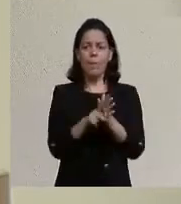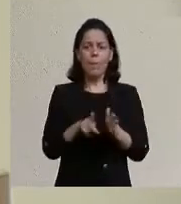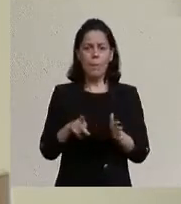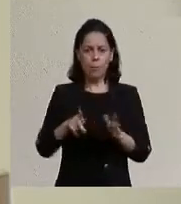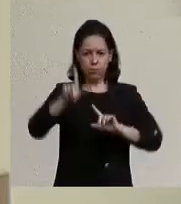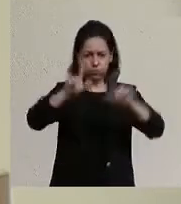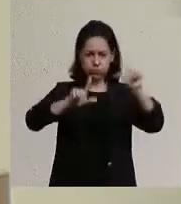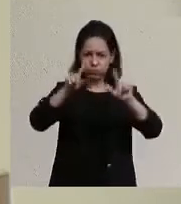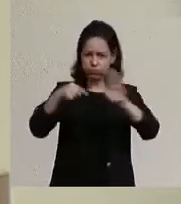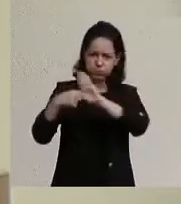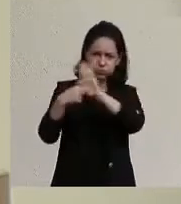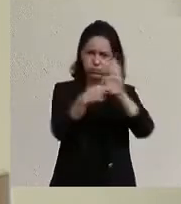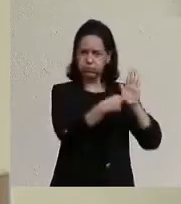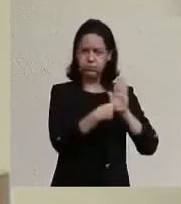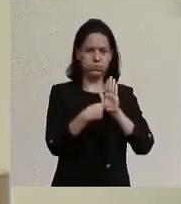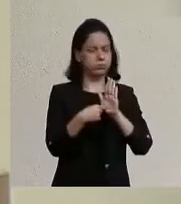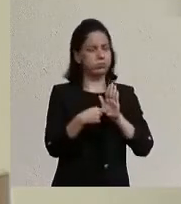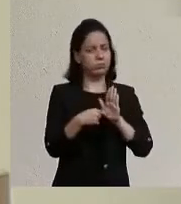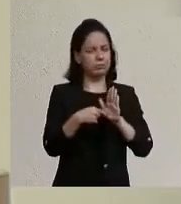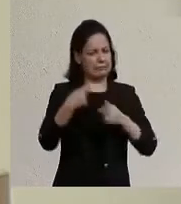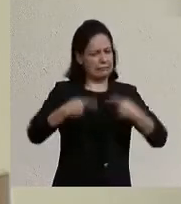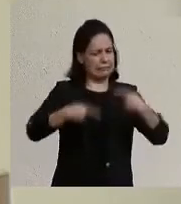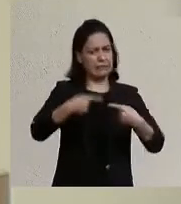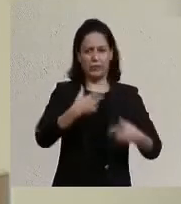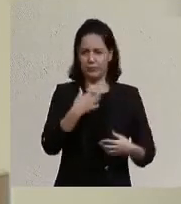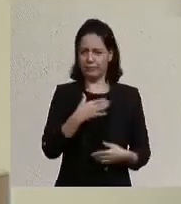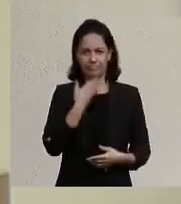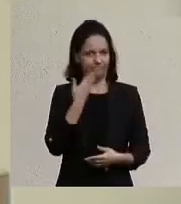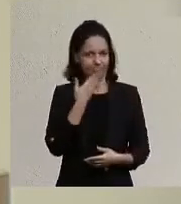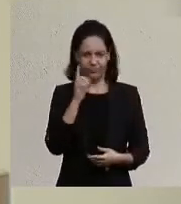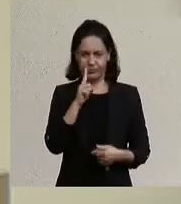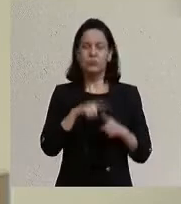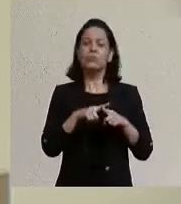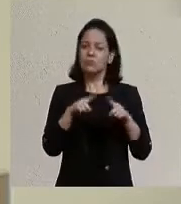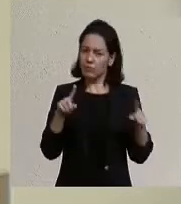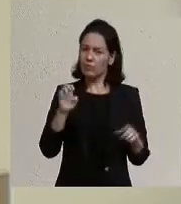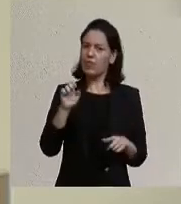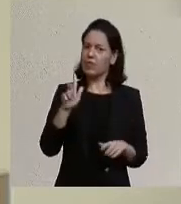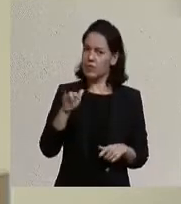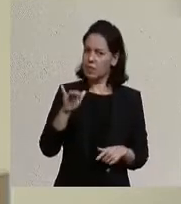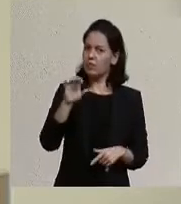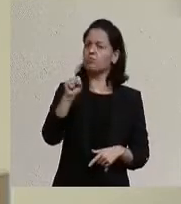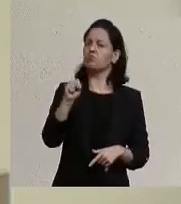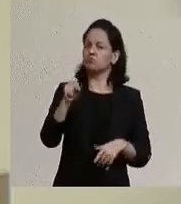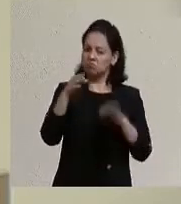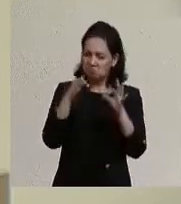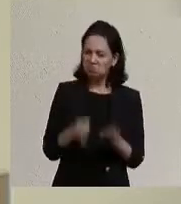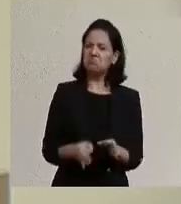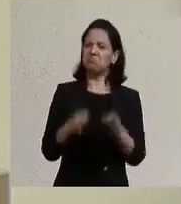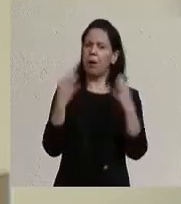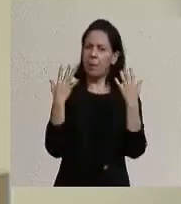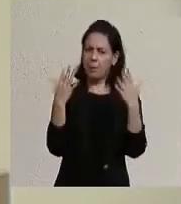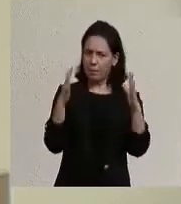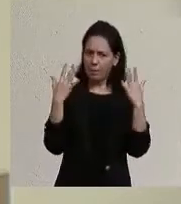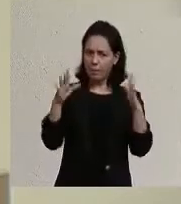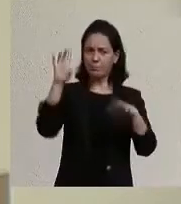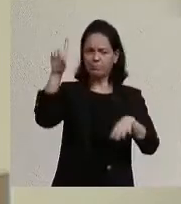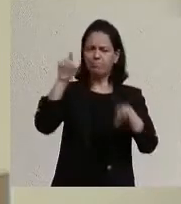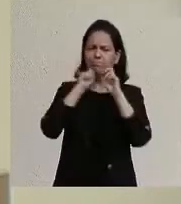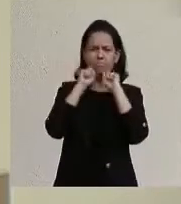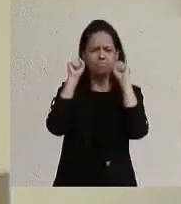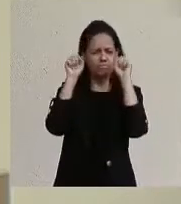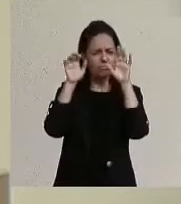e ele saiu muito bem e quero falar aqui para o meu amigo Elvis César parabéns que Deus